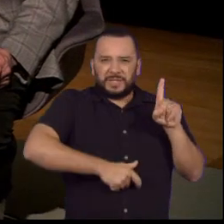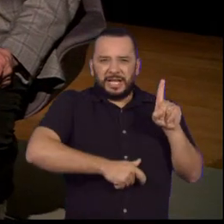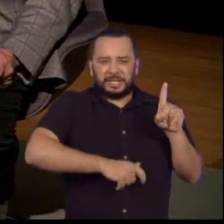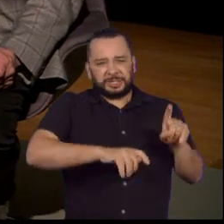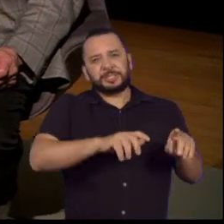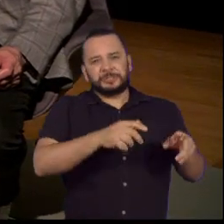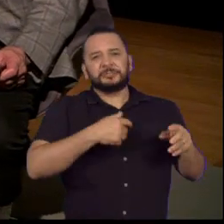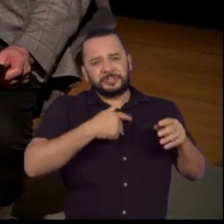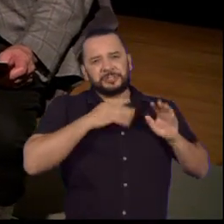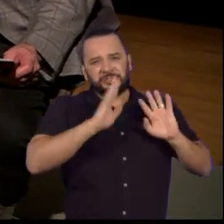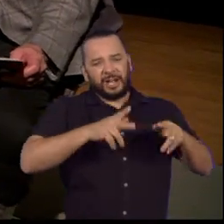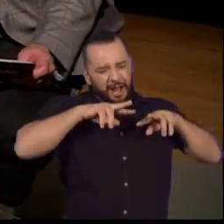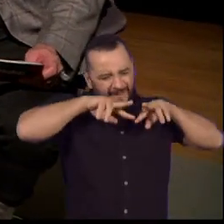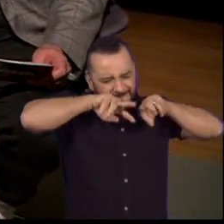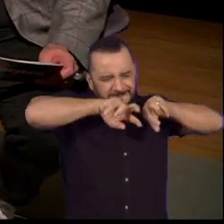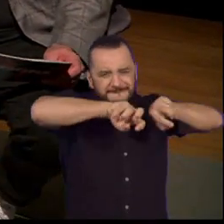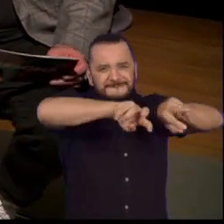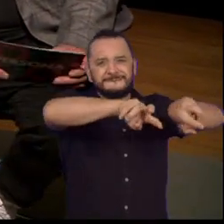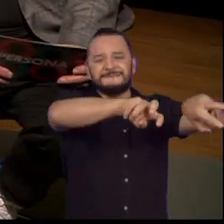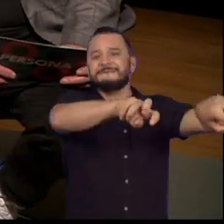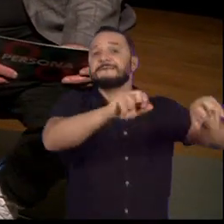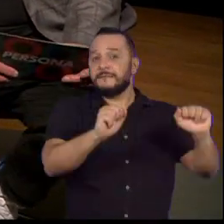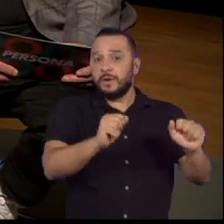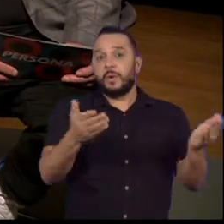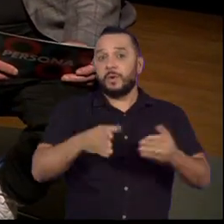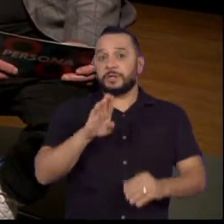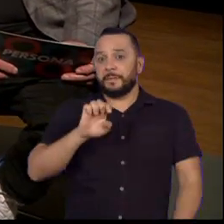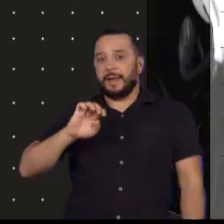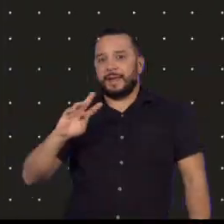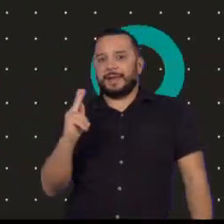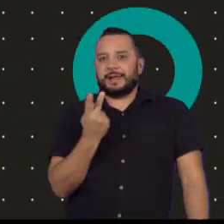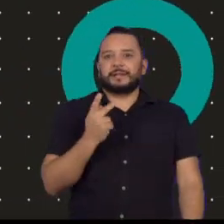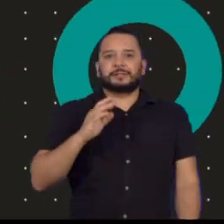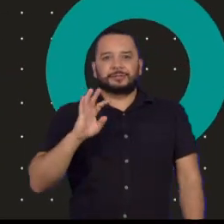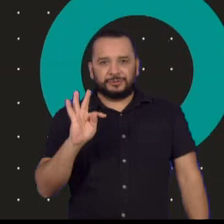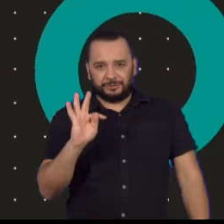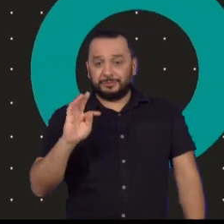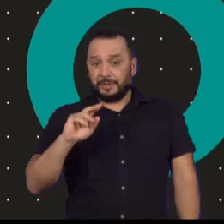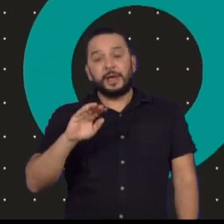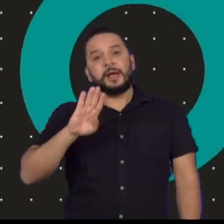sempre dramáticas. Hoje do Persona, Beth Coelho.